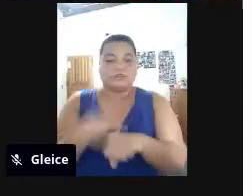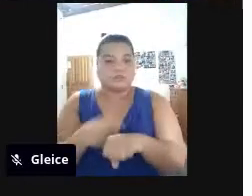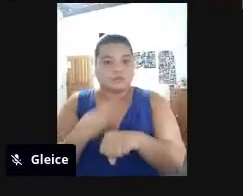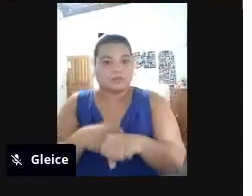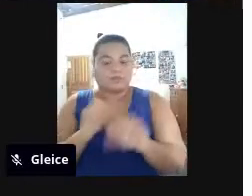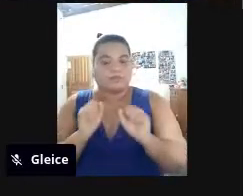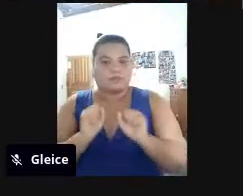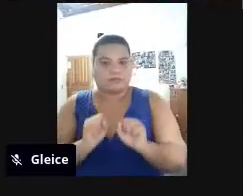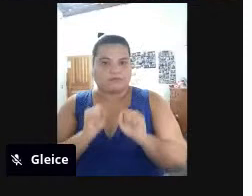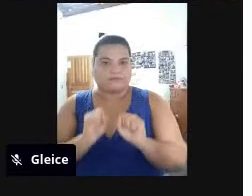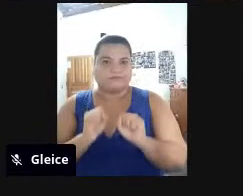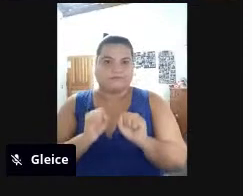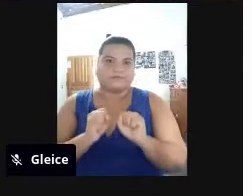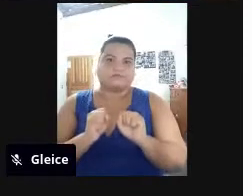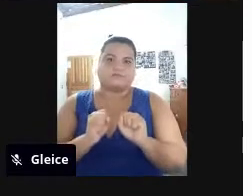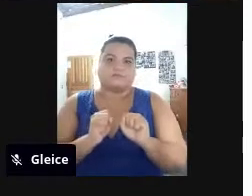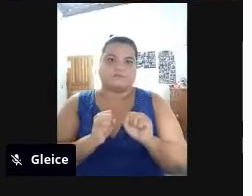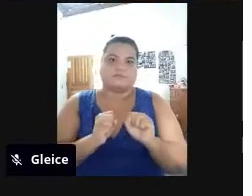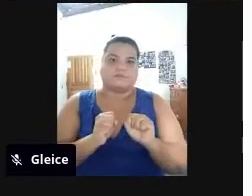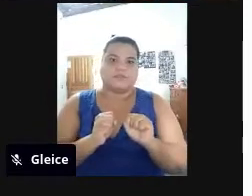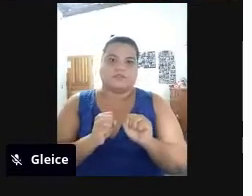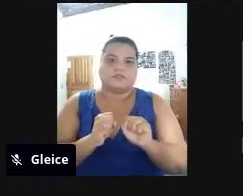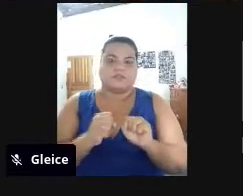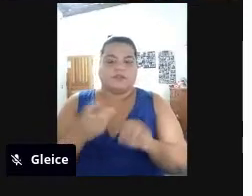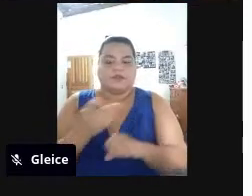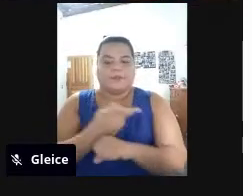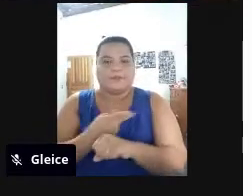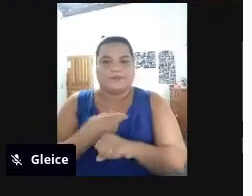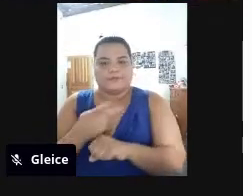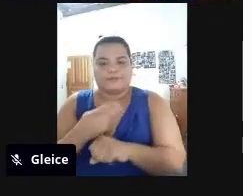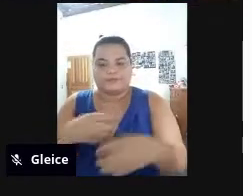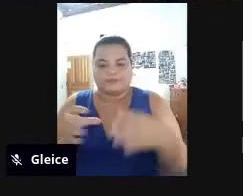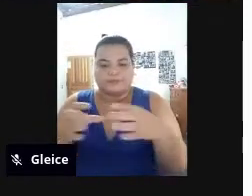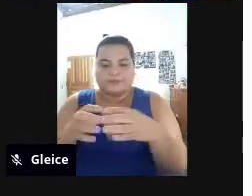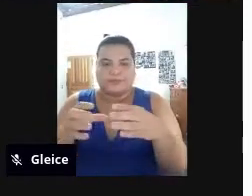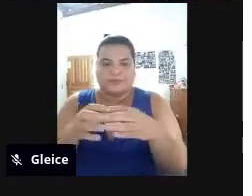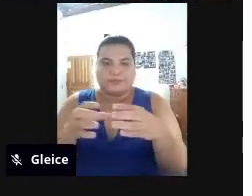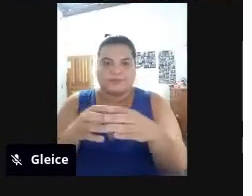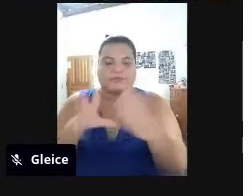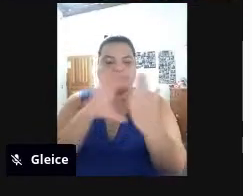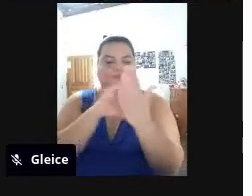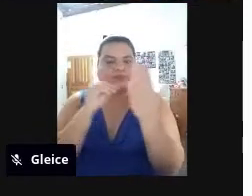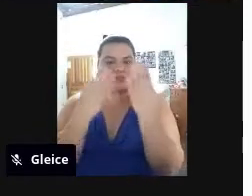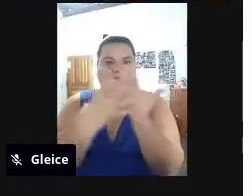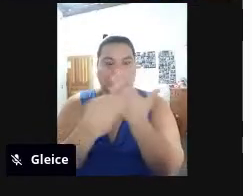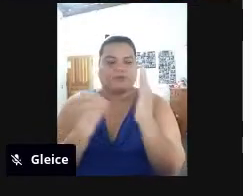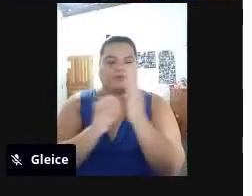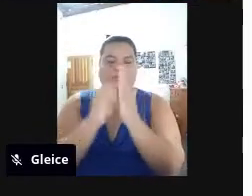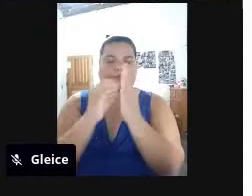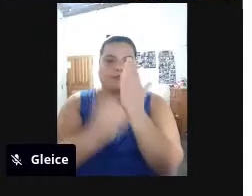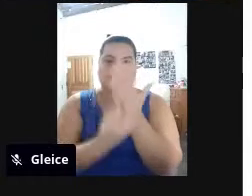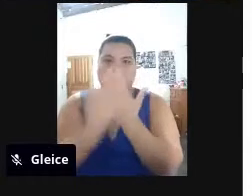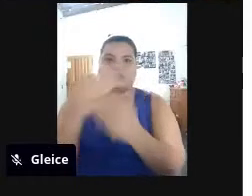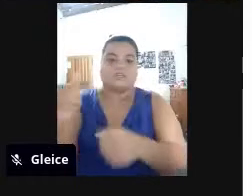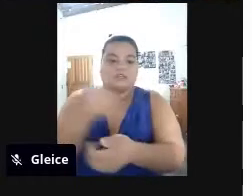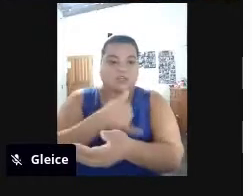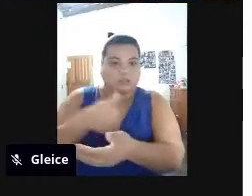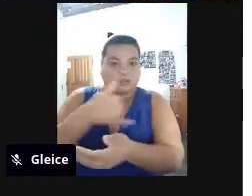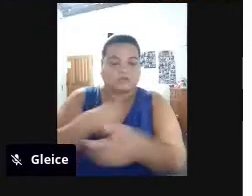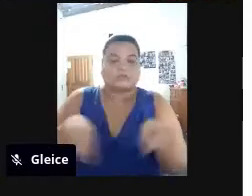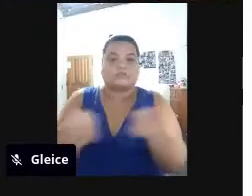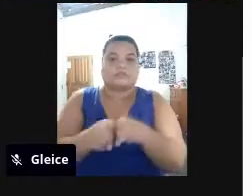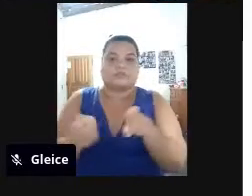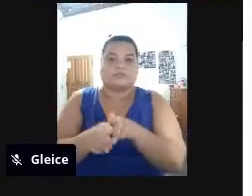grupos alimentares, visando o fornecimento de carboidrato, proteínas e lipídios, ou pode ser uma refeição